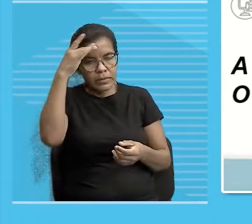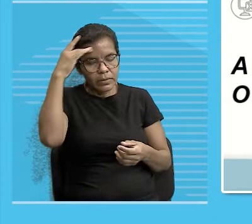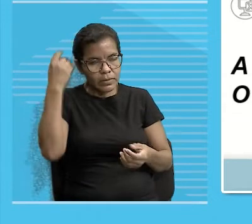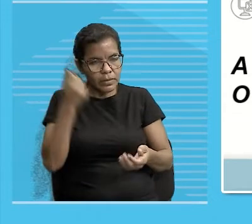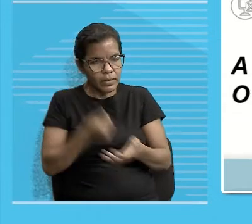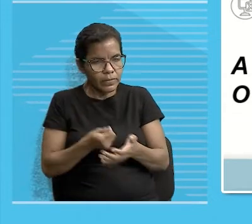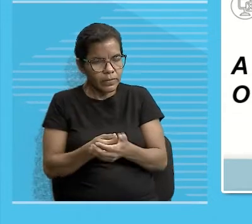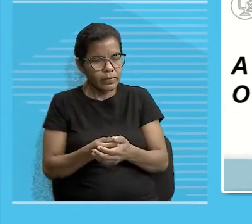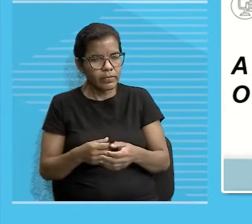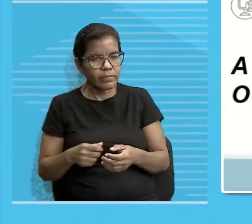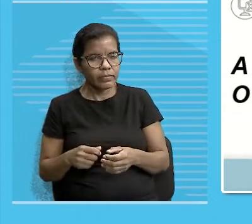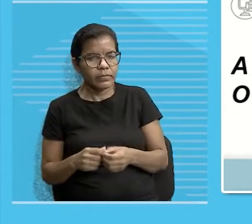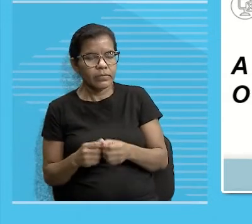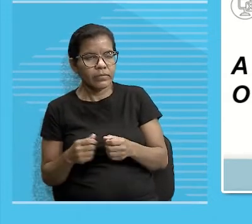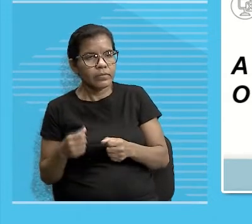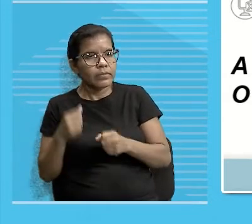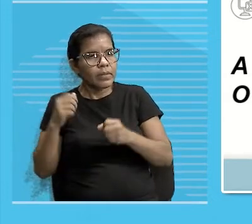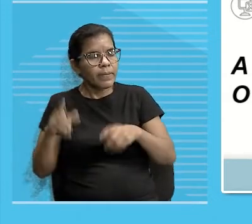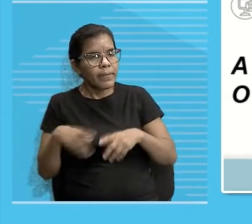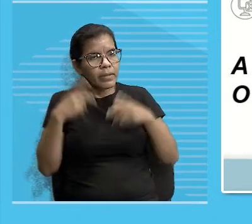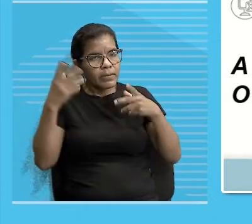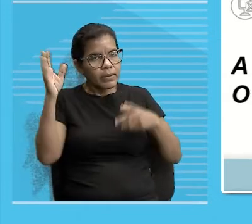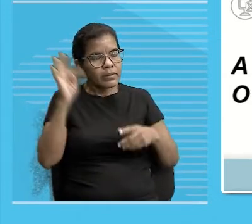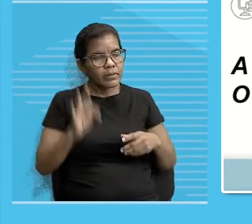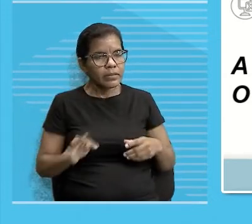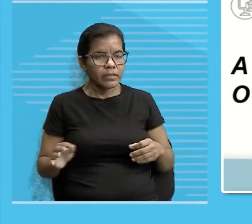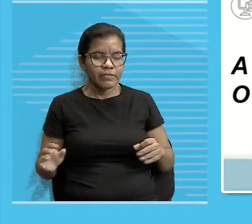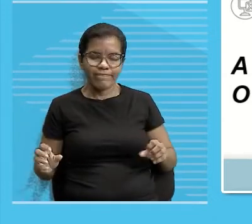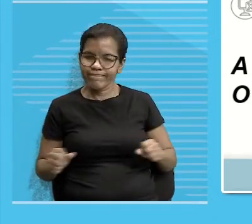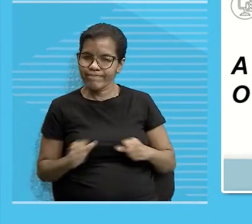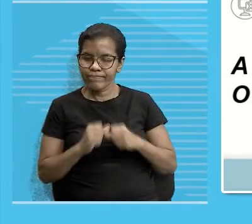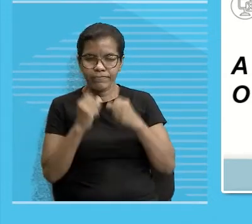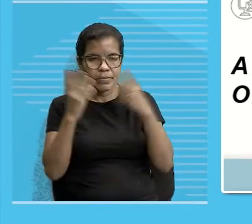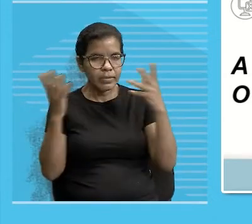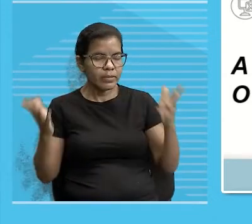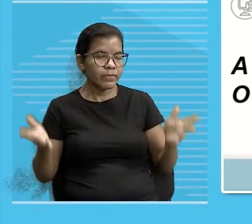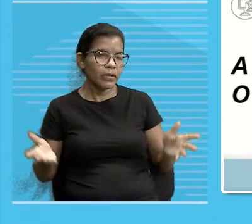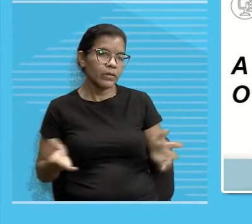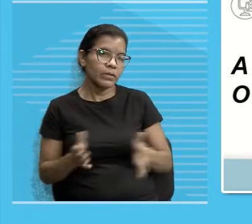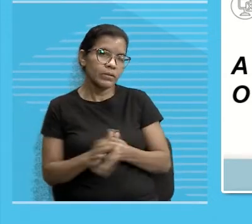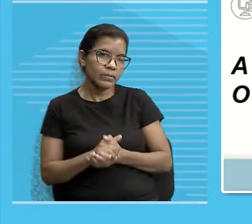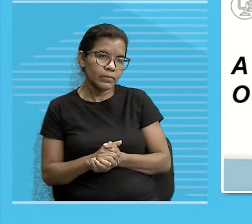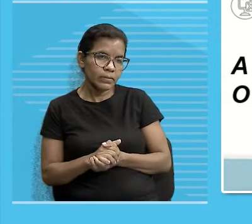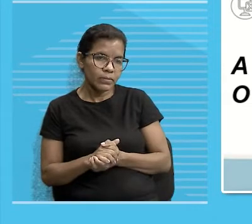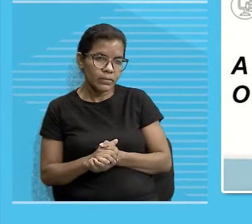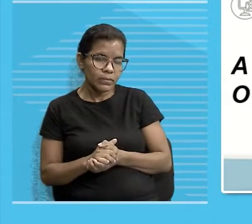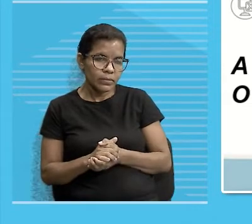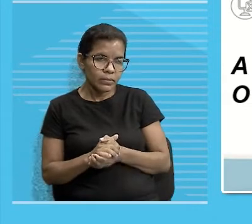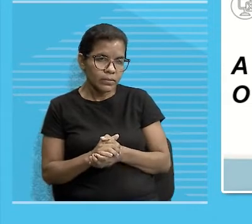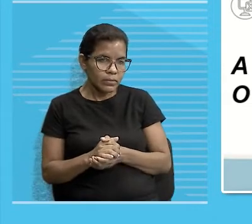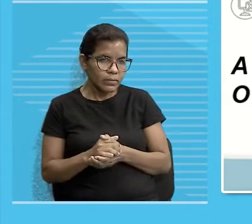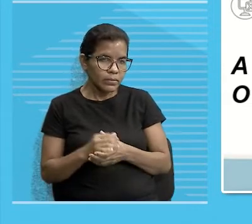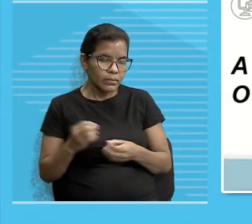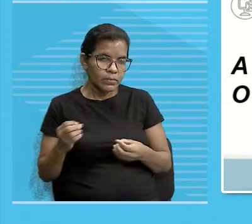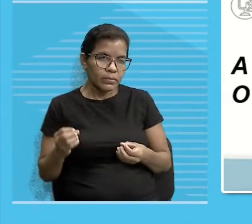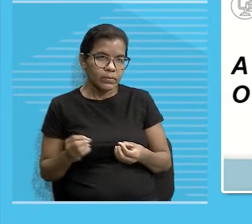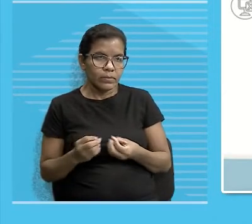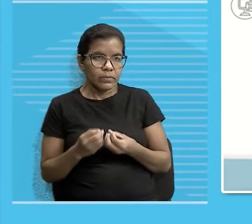meio violento, mas uma técnica incrível, né? Dotado de um